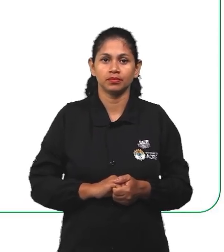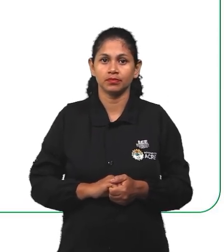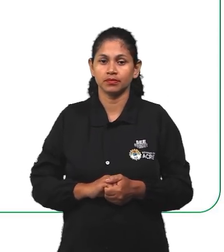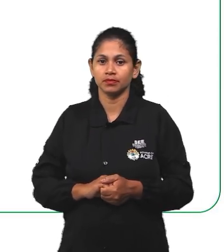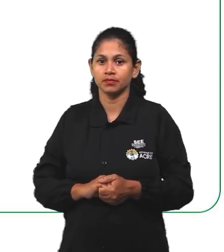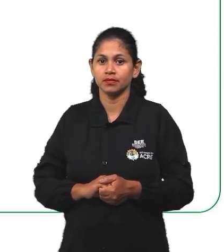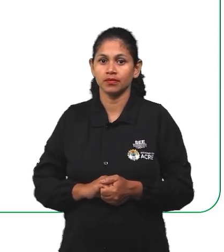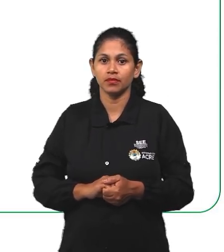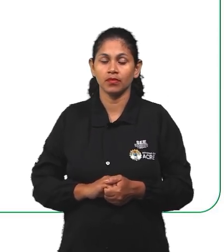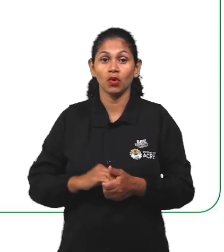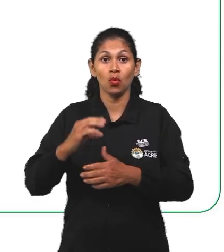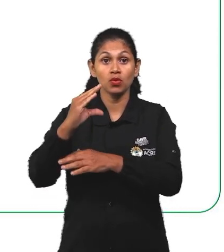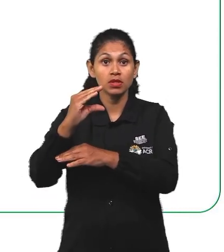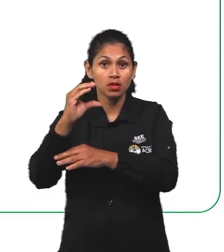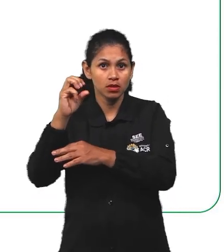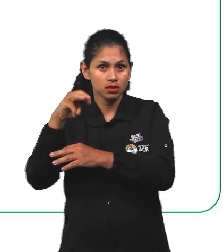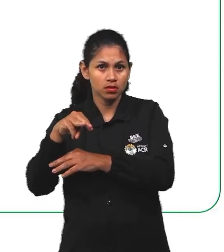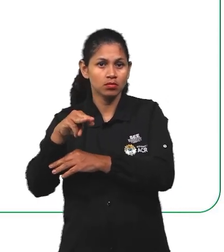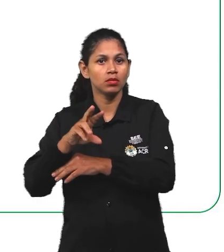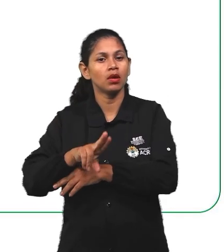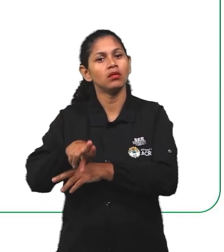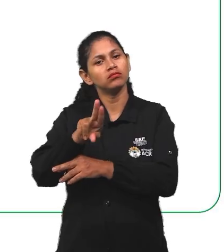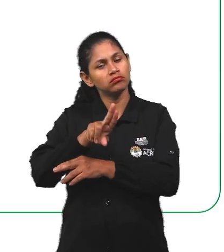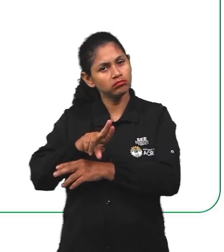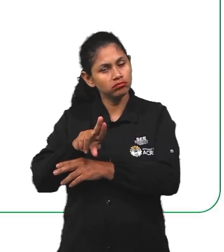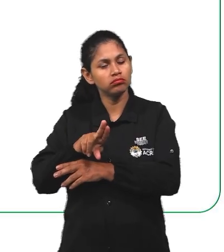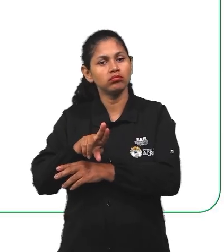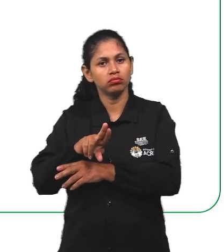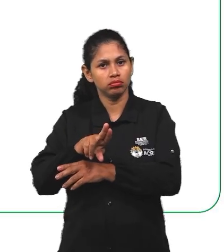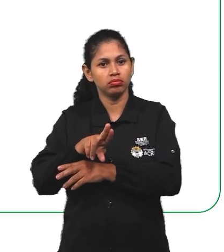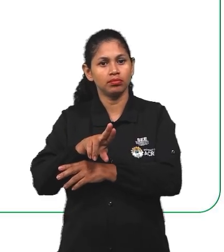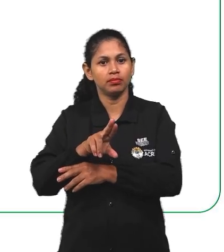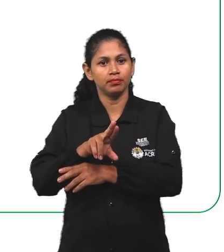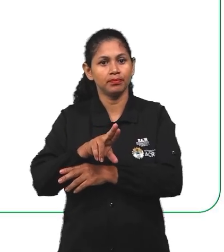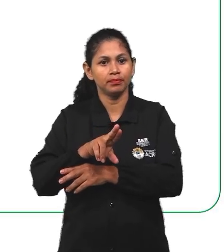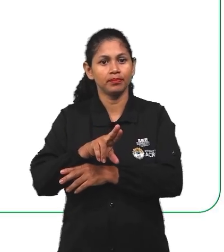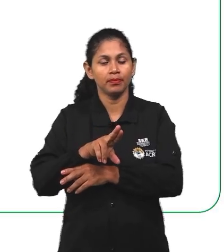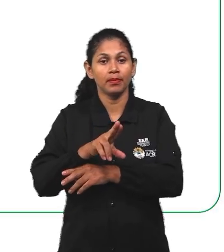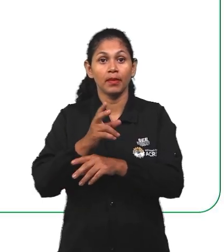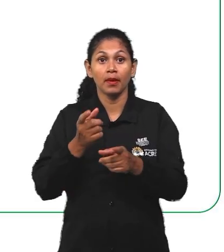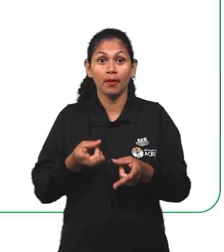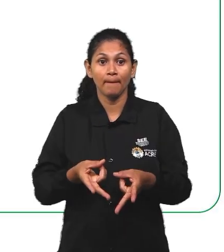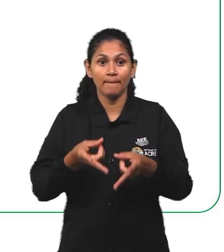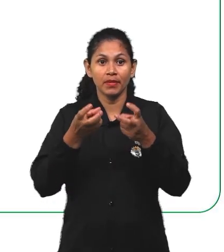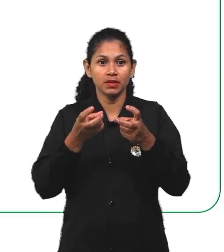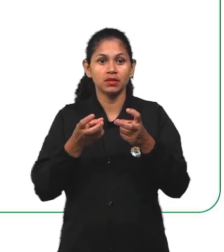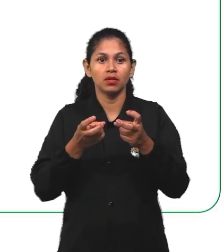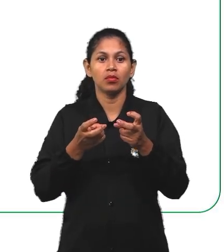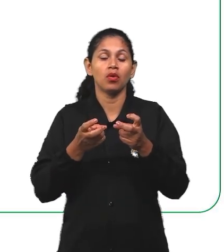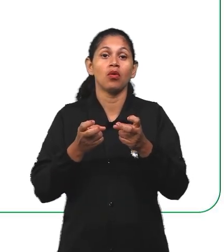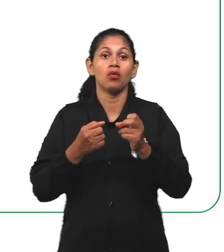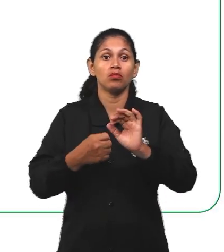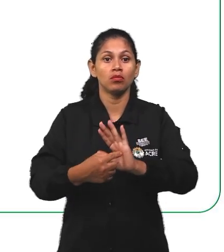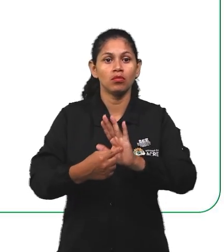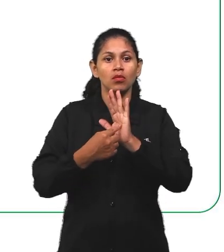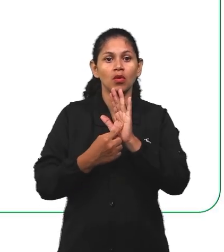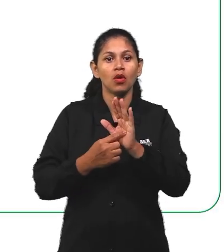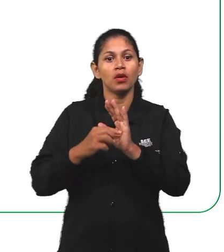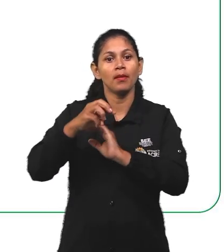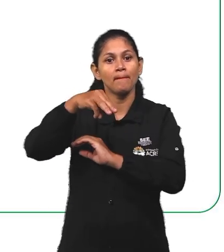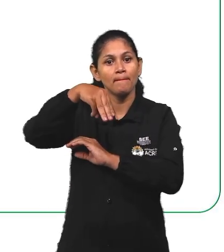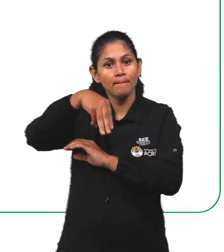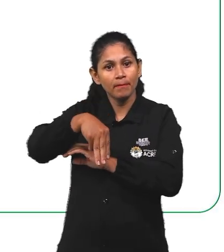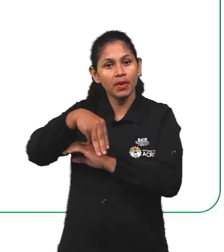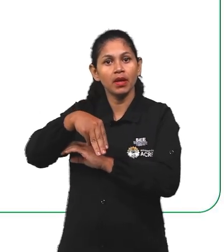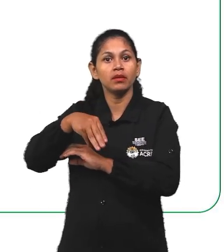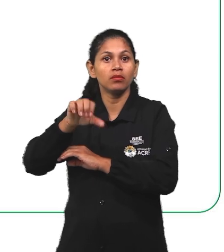a unidade de medida. No segundo exemplo que nós tivemos aí, vocês perceberam que na tela aparece metros por segundo